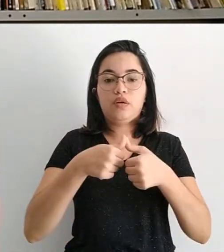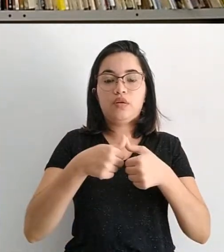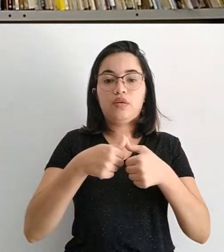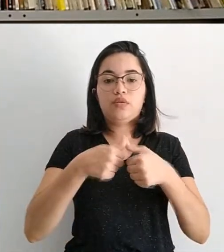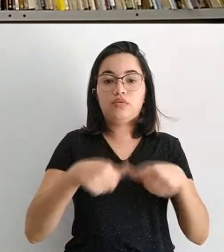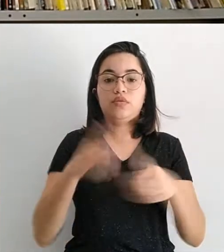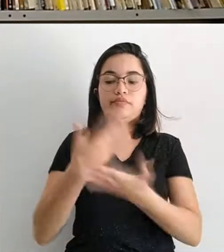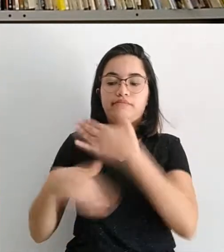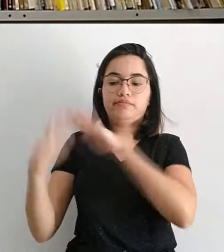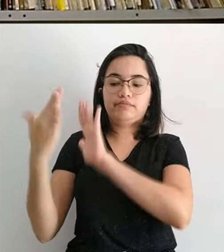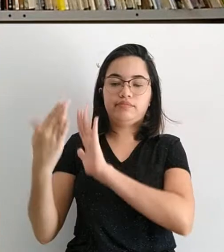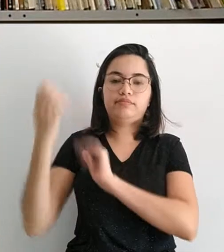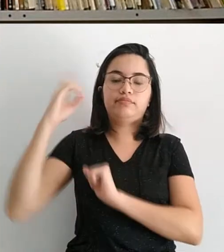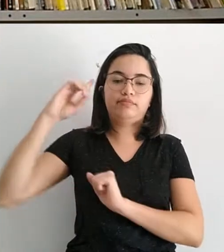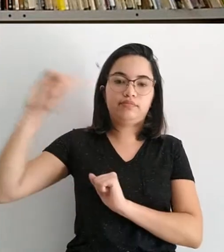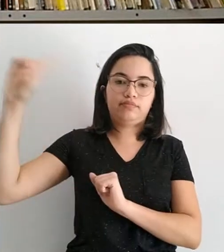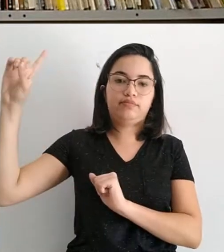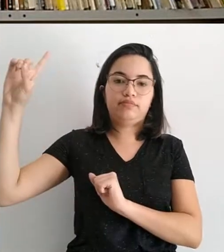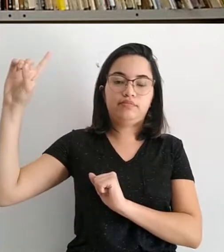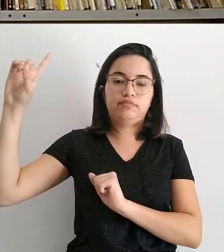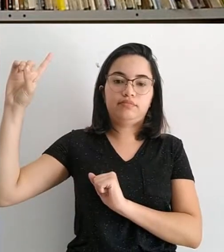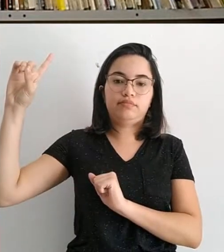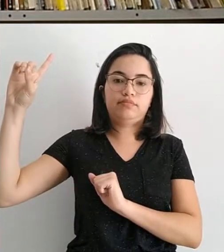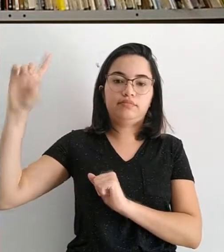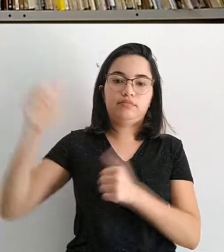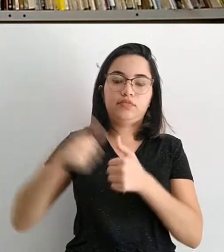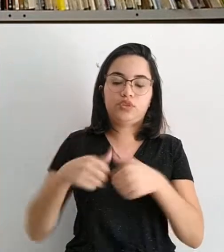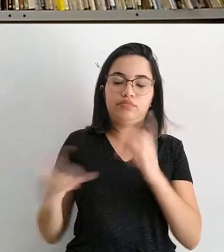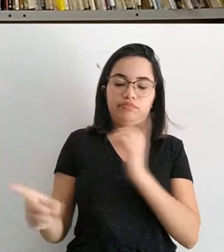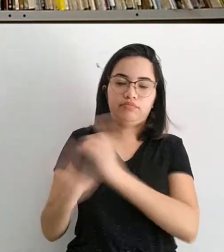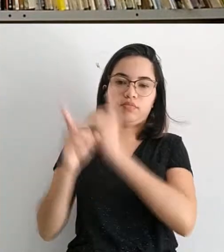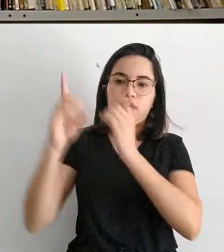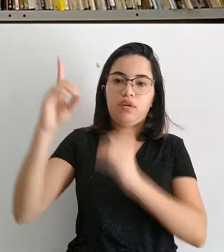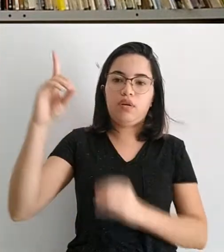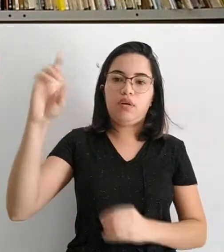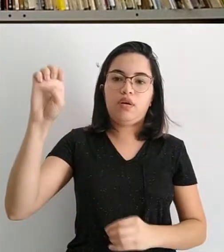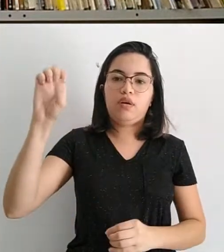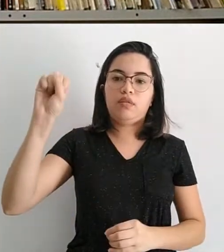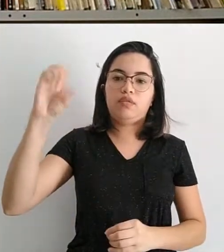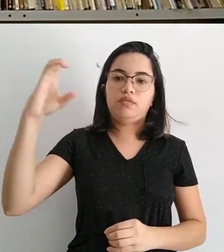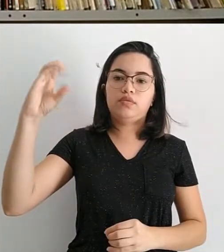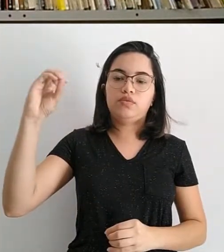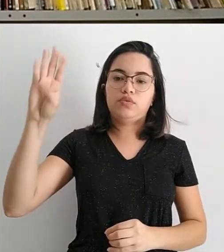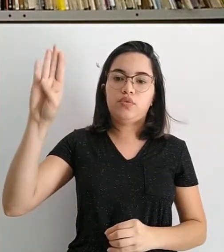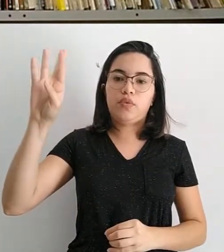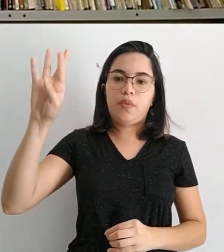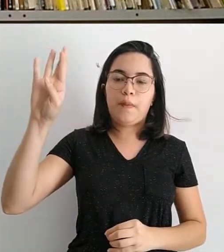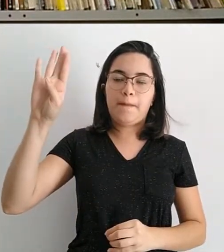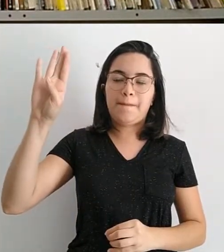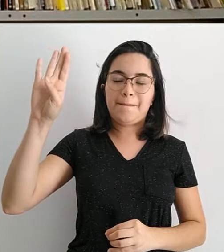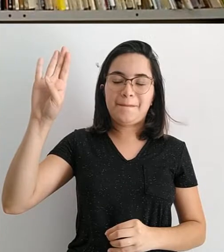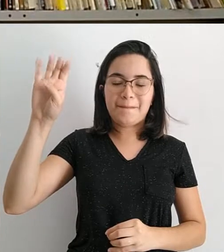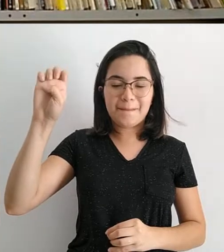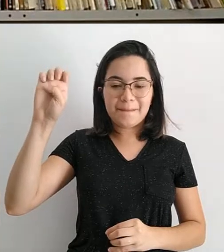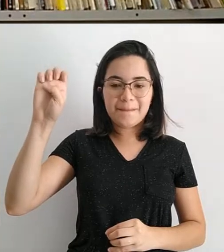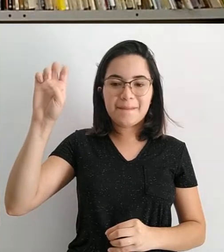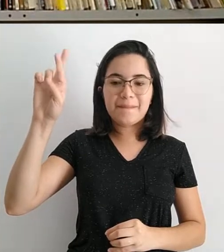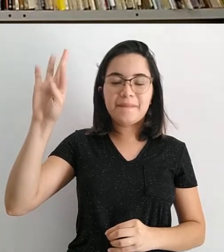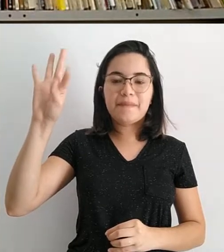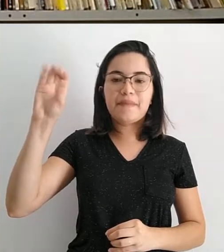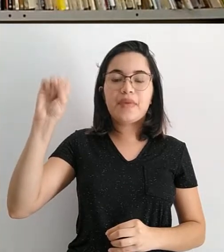está diante de Deus, né? Estão descobertos para Deus e